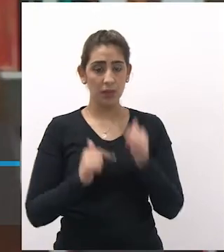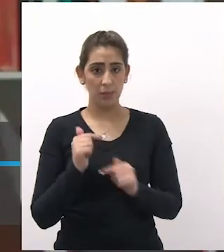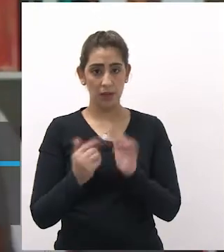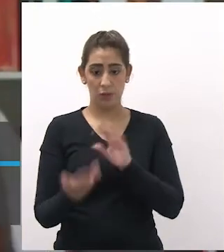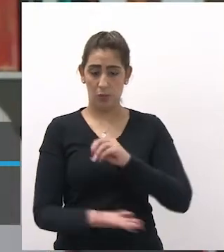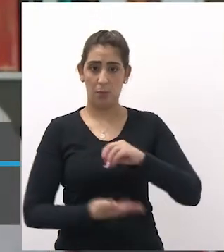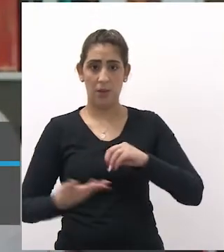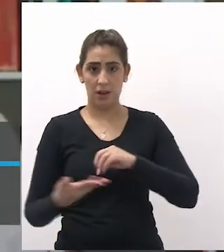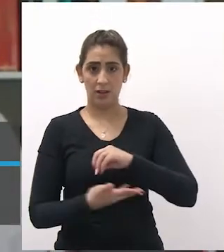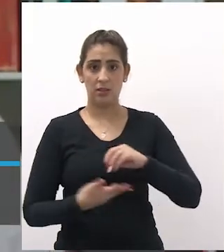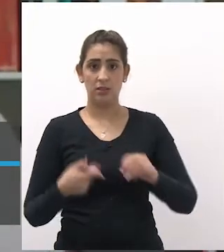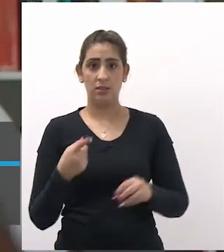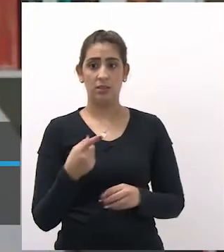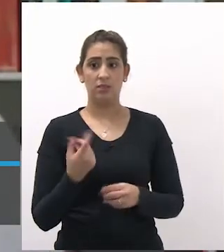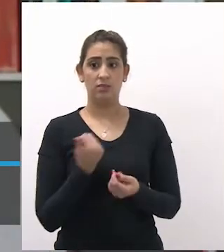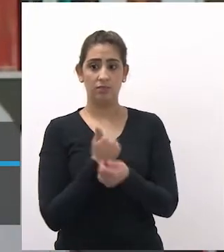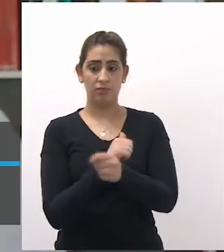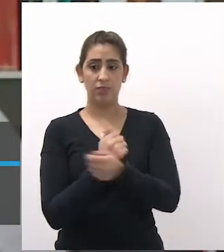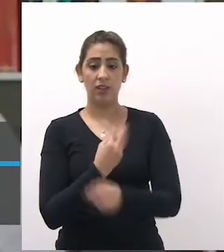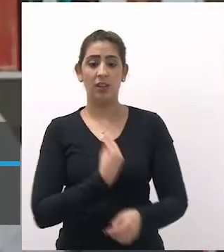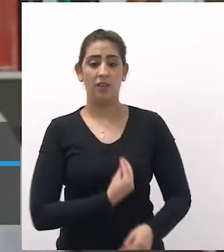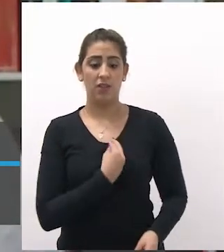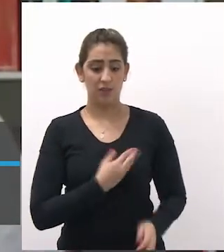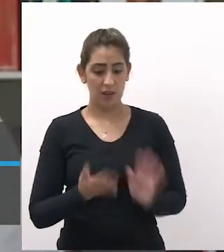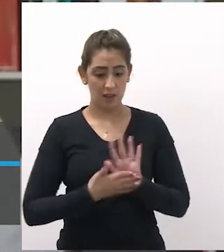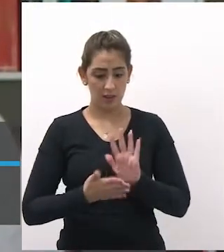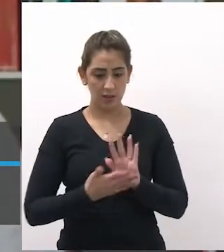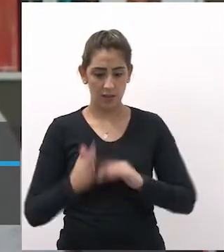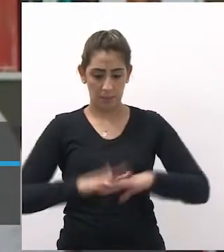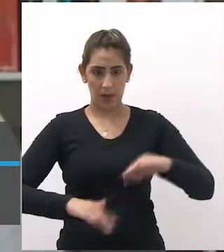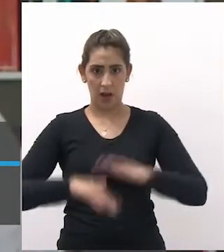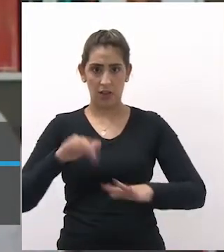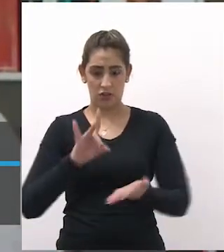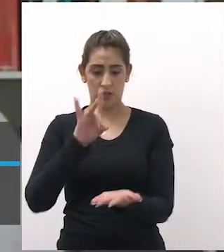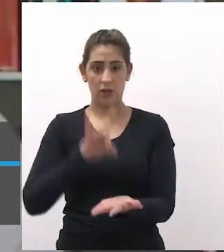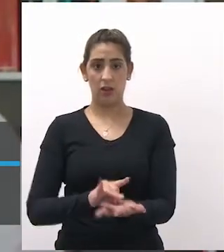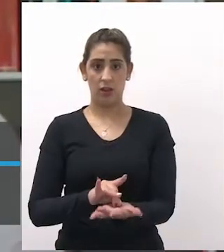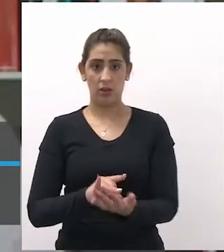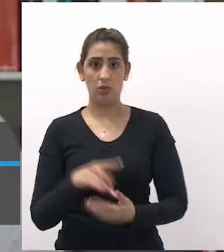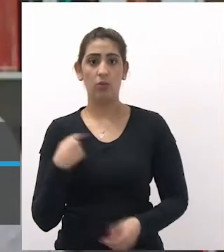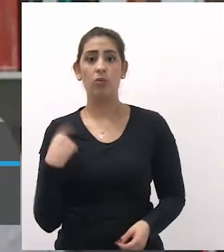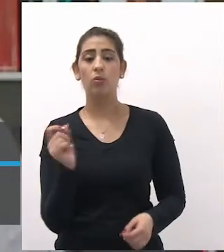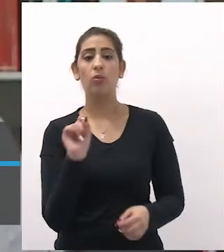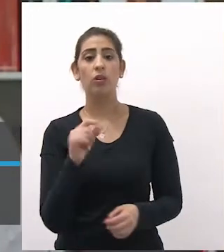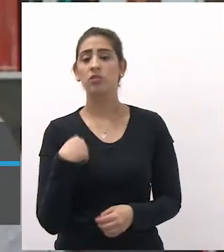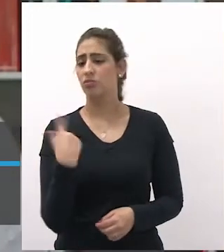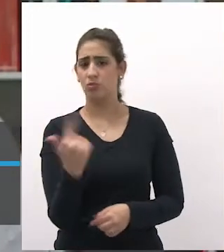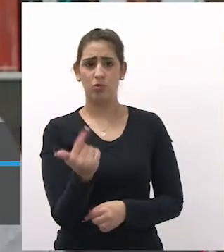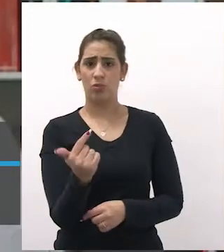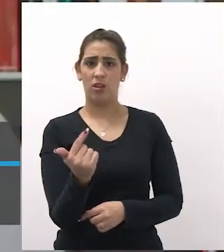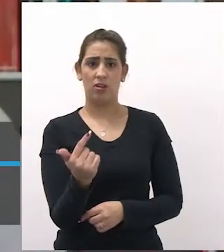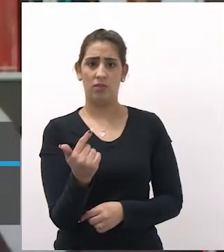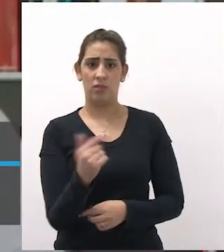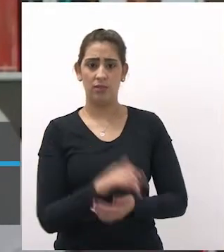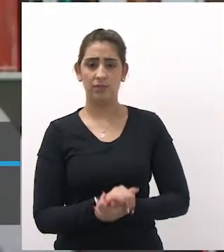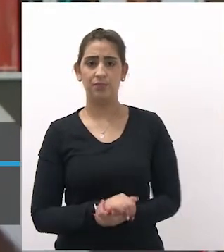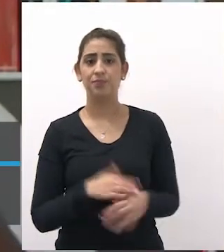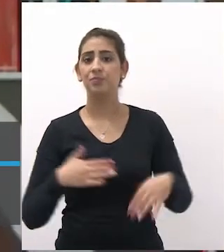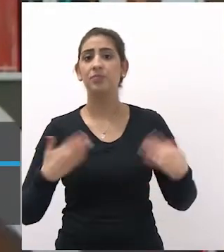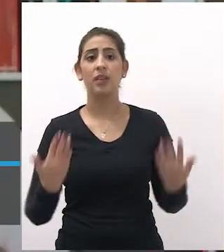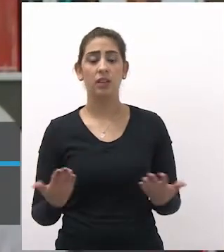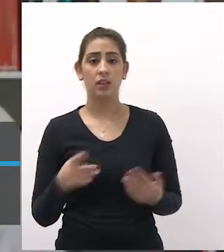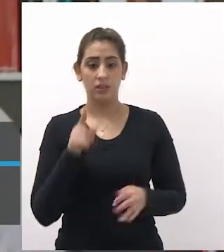na escrevivência, na vivência, na prática real. Então, a gente não teve isso, tá? Então,